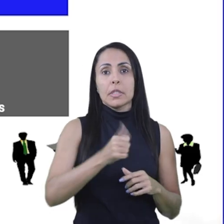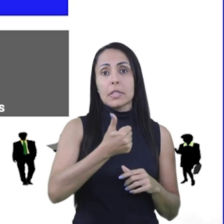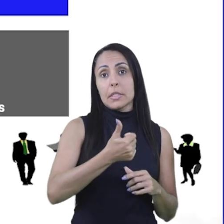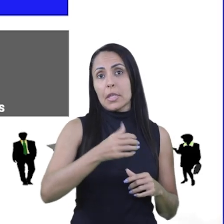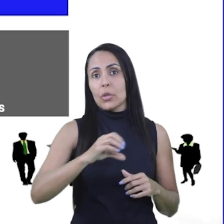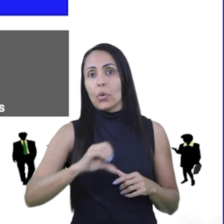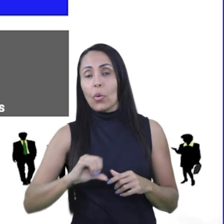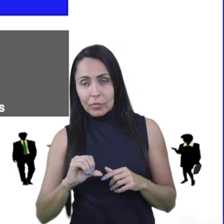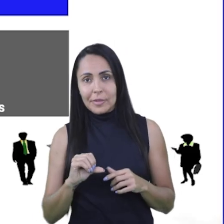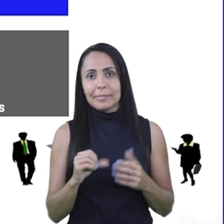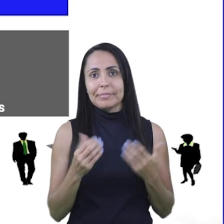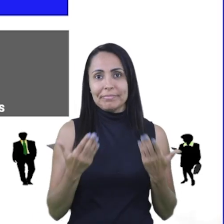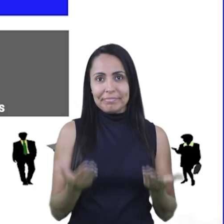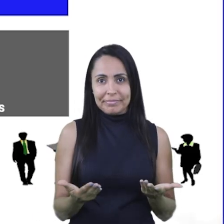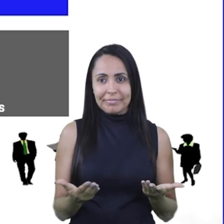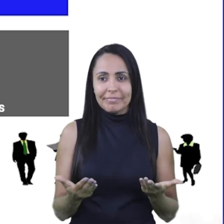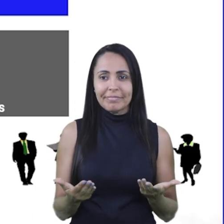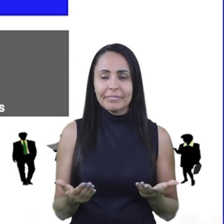1919, né?